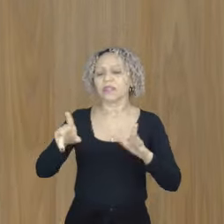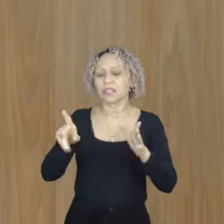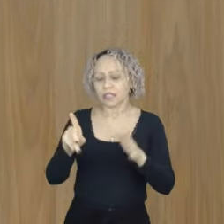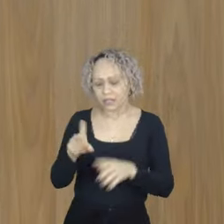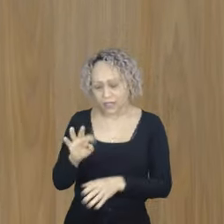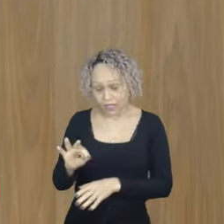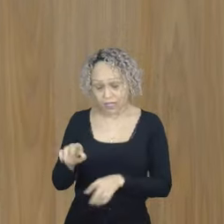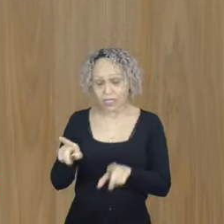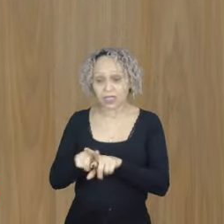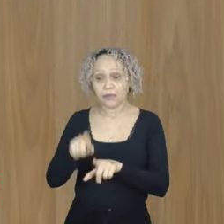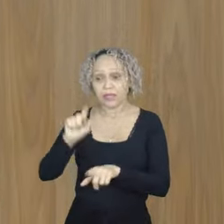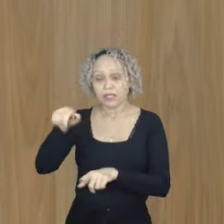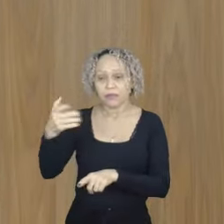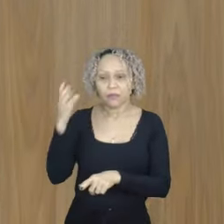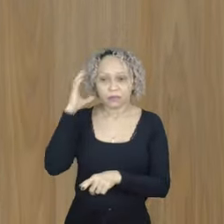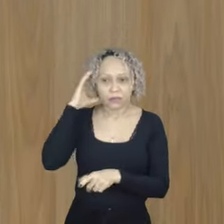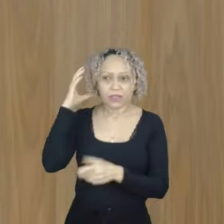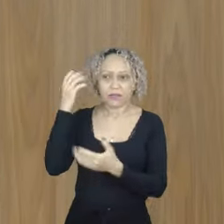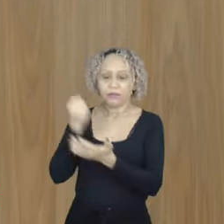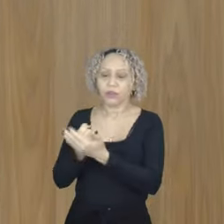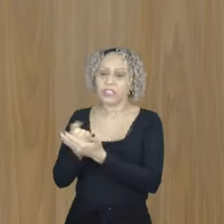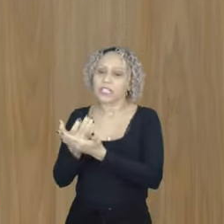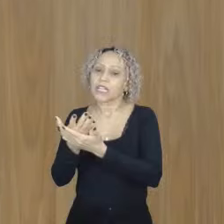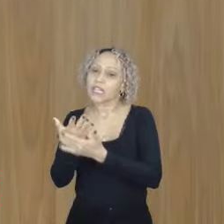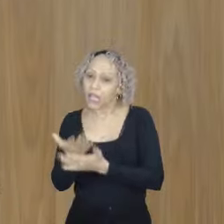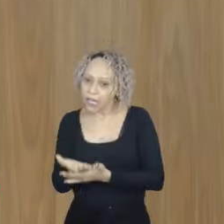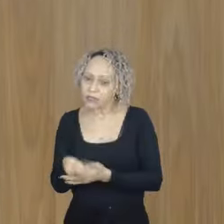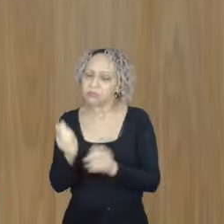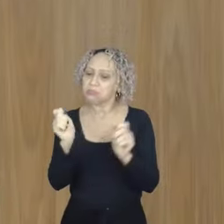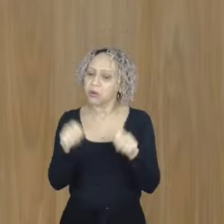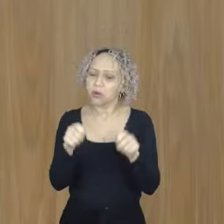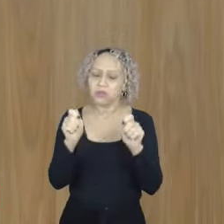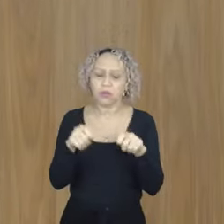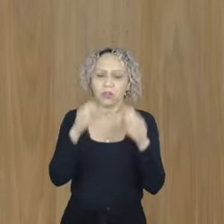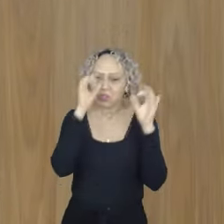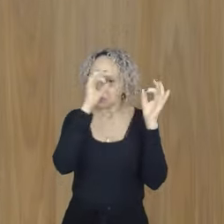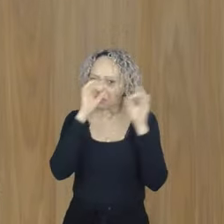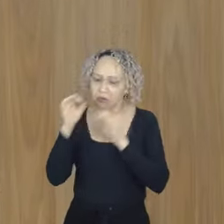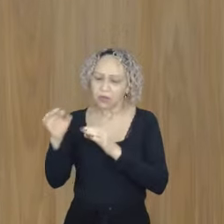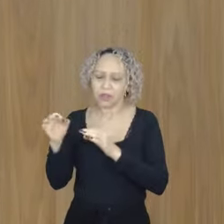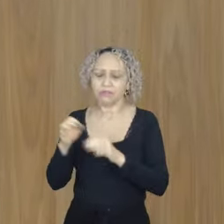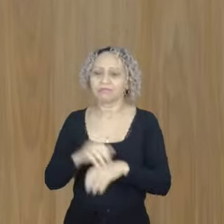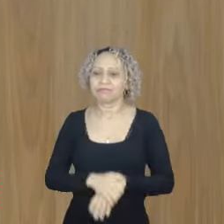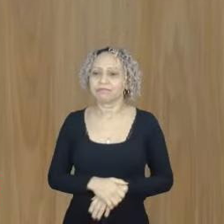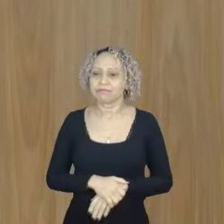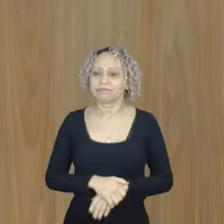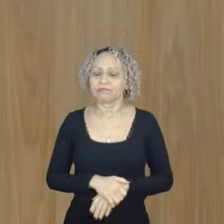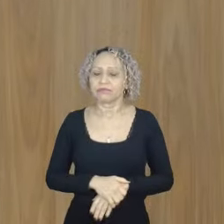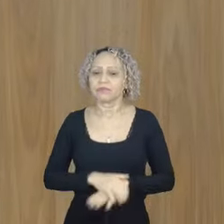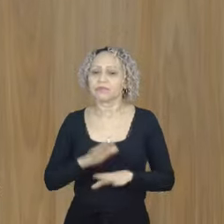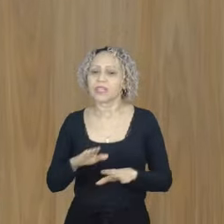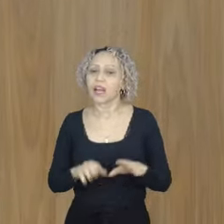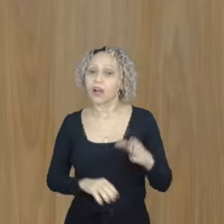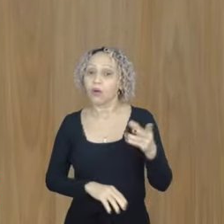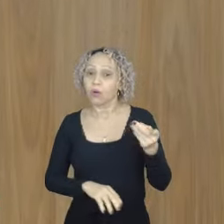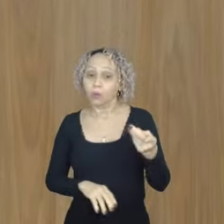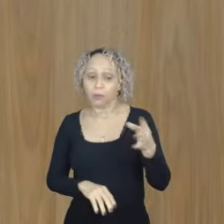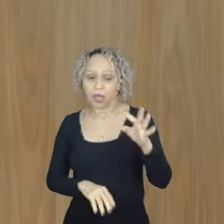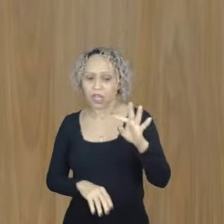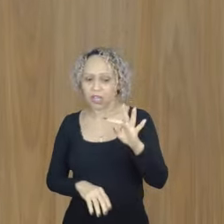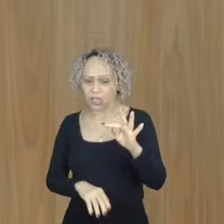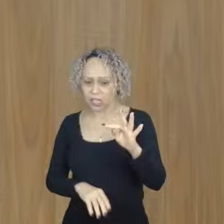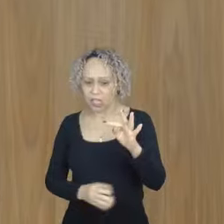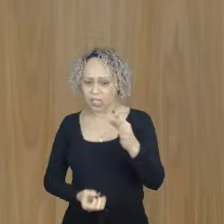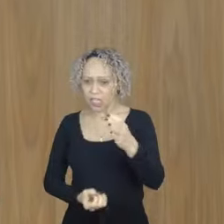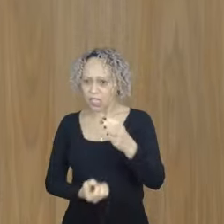gente falar desse exemplo, mais esse bom exemplo que o partido dá, né, para os outros partidos brasileiros, que é criar essa